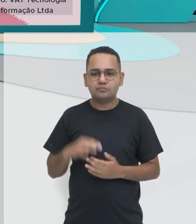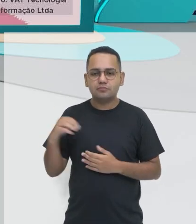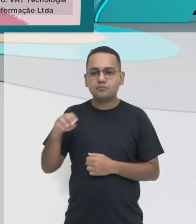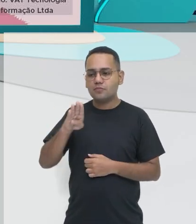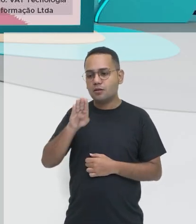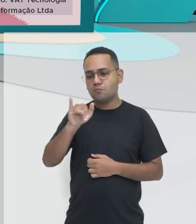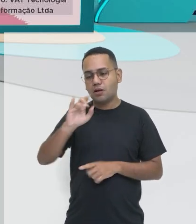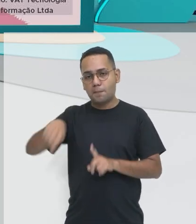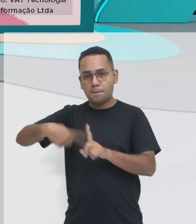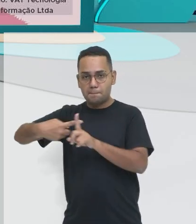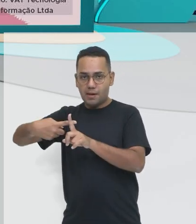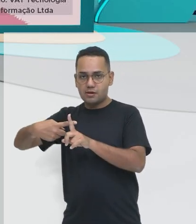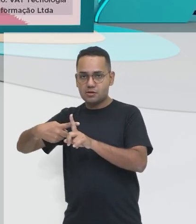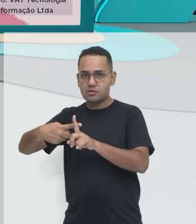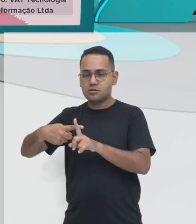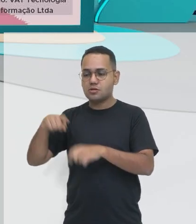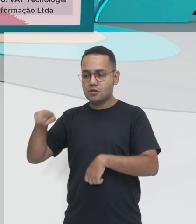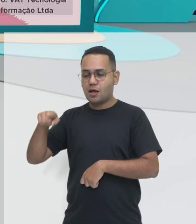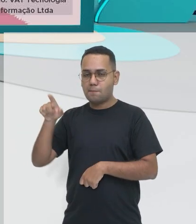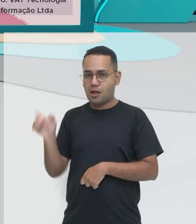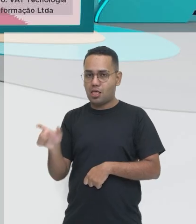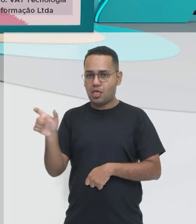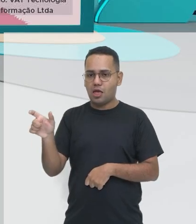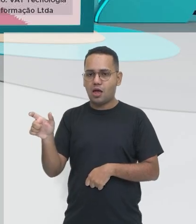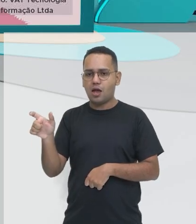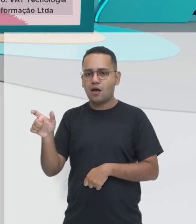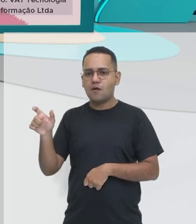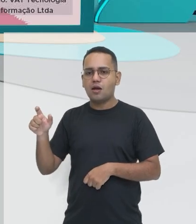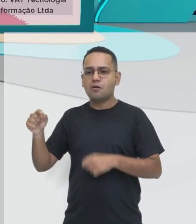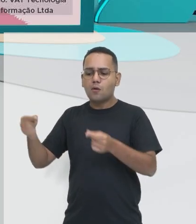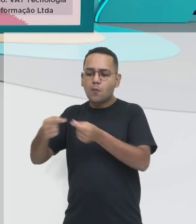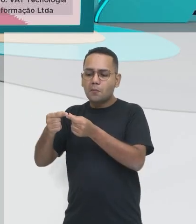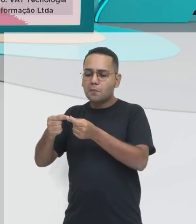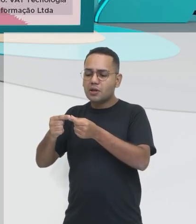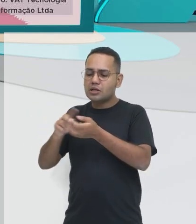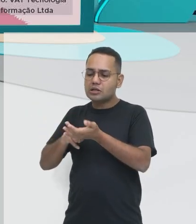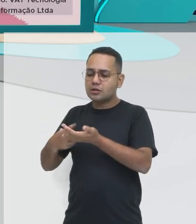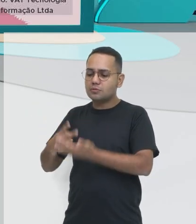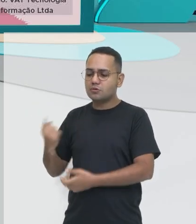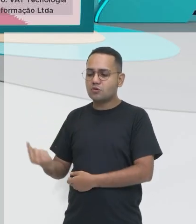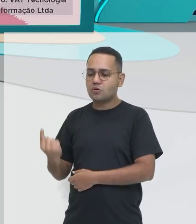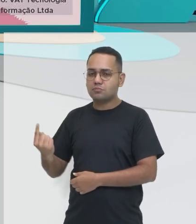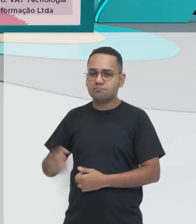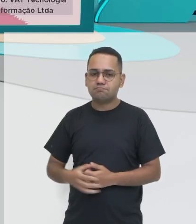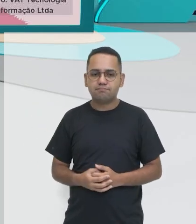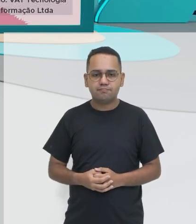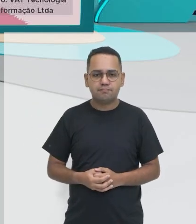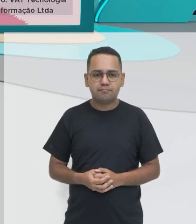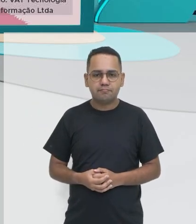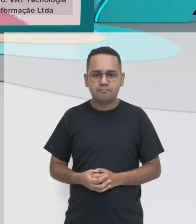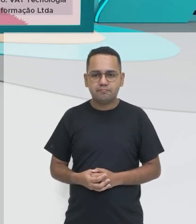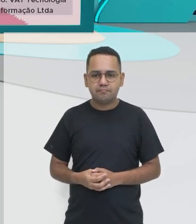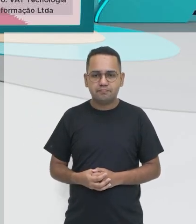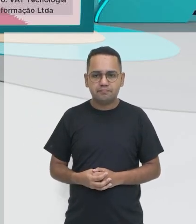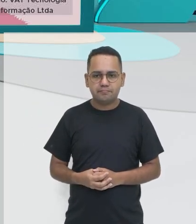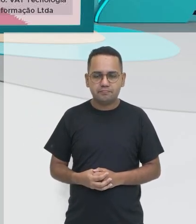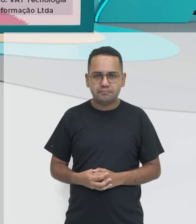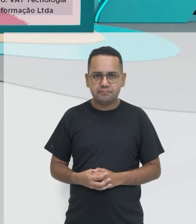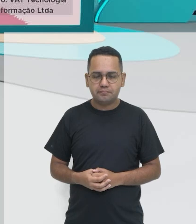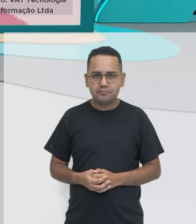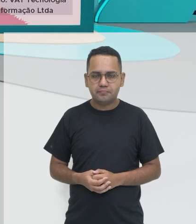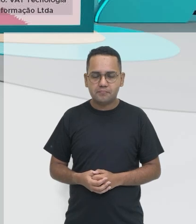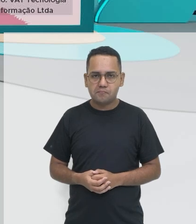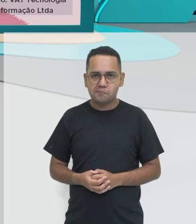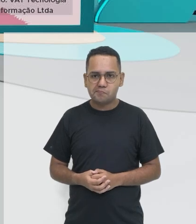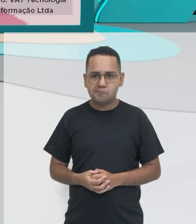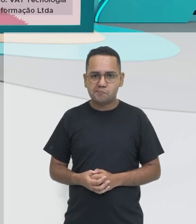o pronome reflexivo indica sozinho, sozinha, certo? Agora eu vou mostrar para vocês a outra forma